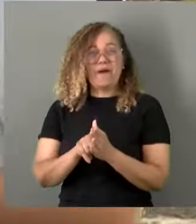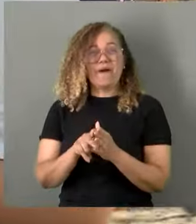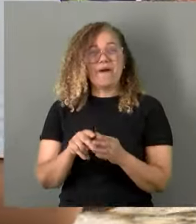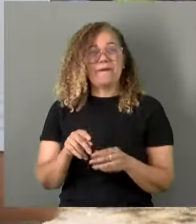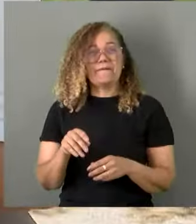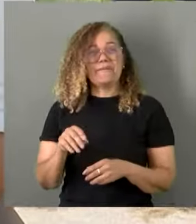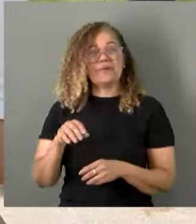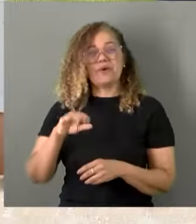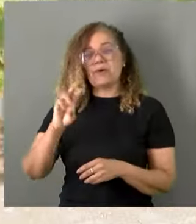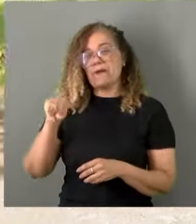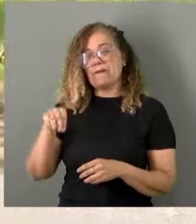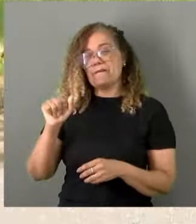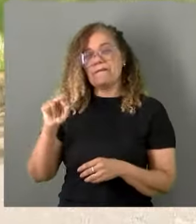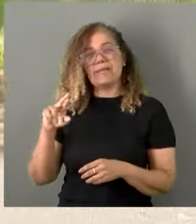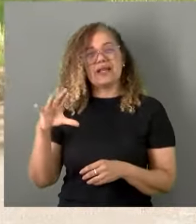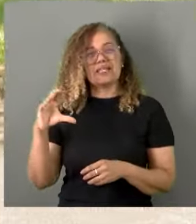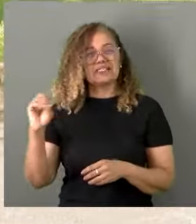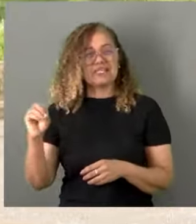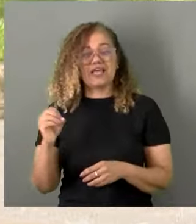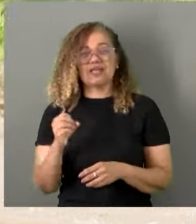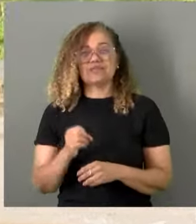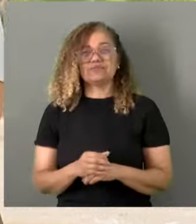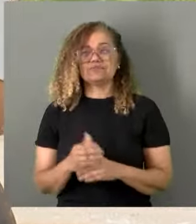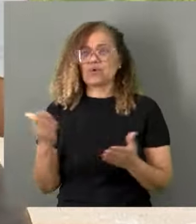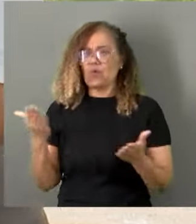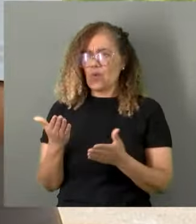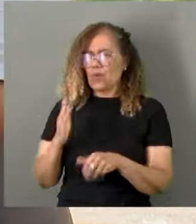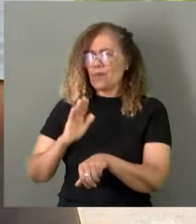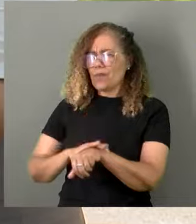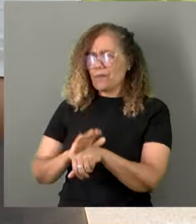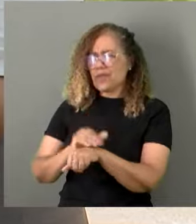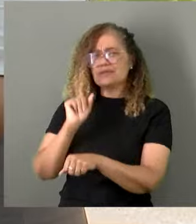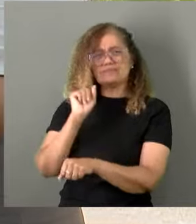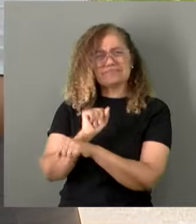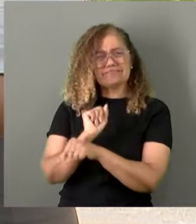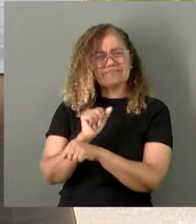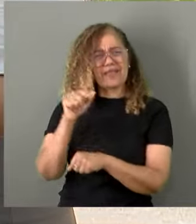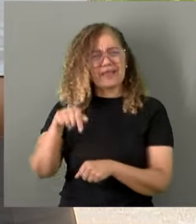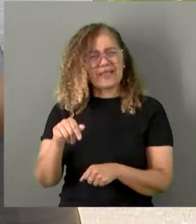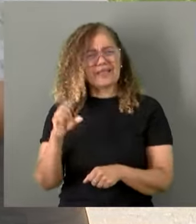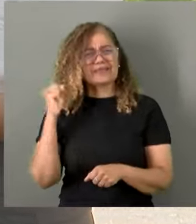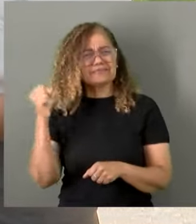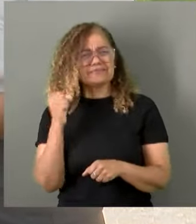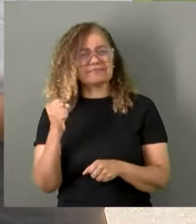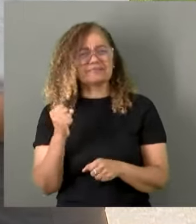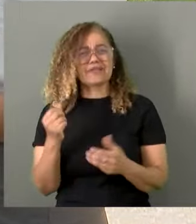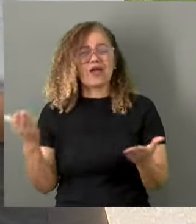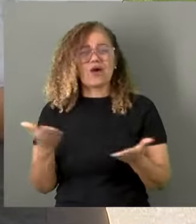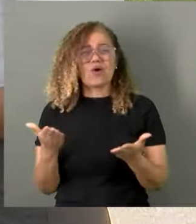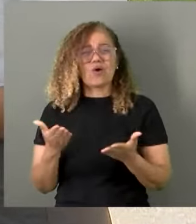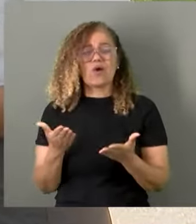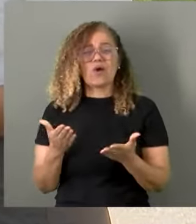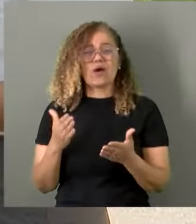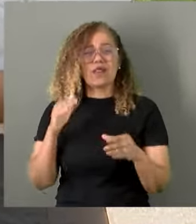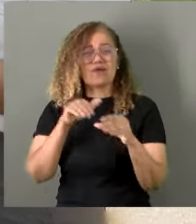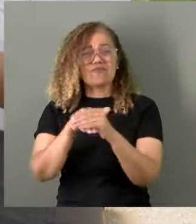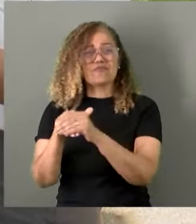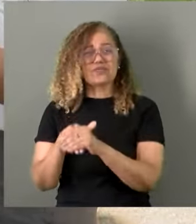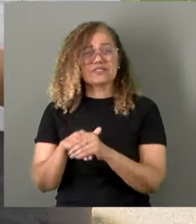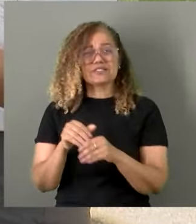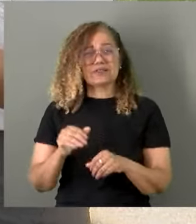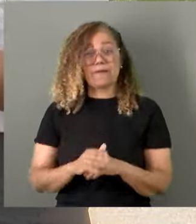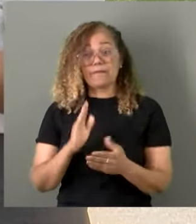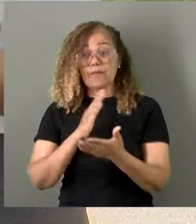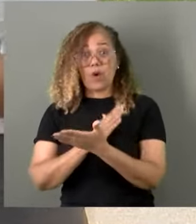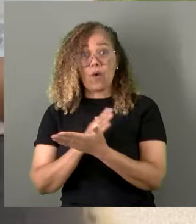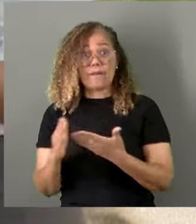gerr Marcelo um dia muito aguardado segundo turno aqui em Aracaju vamos falar um pouquinho sobre o pleito de hoje então pra gente começar